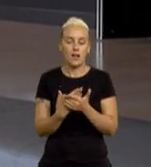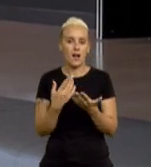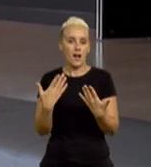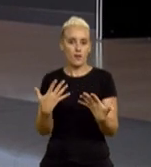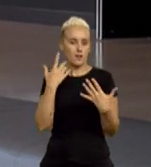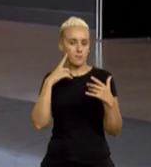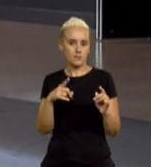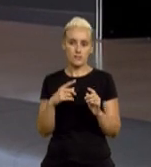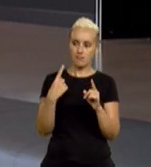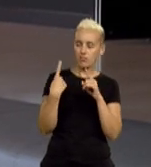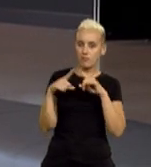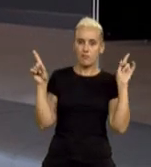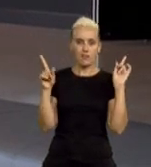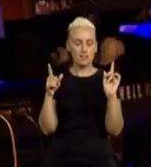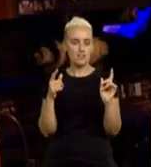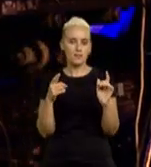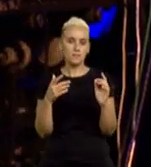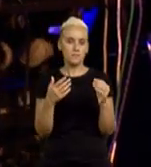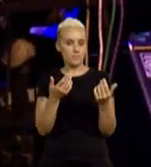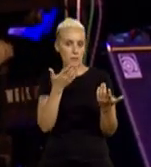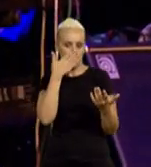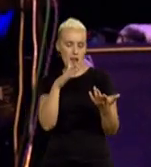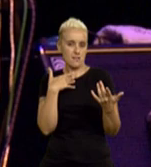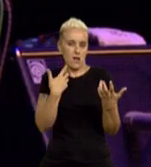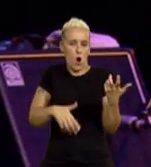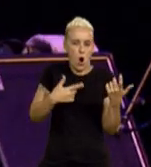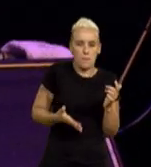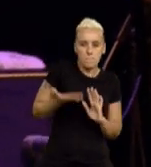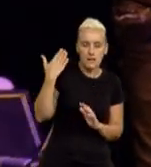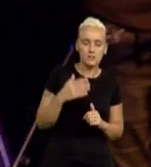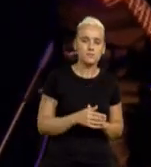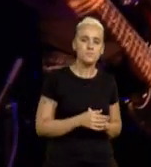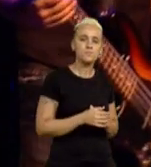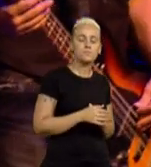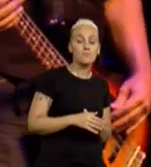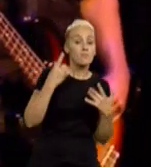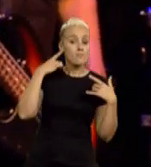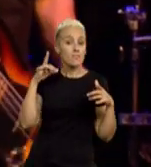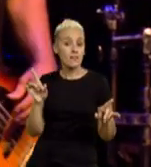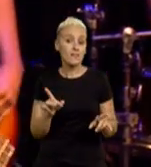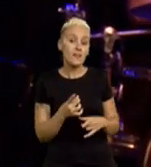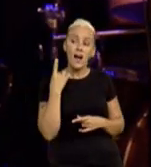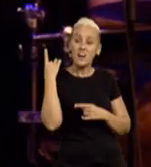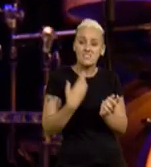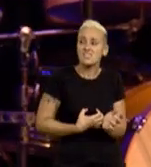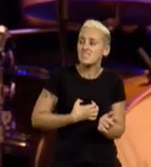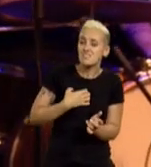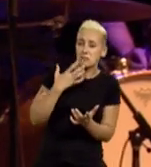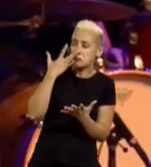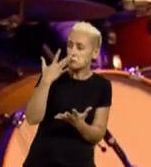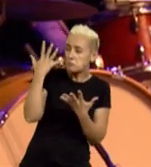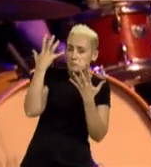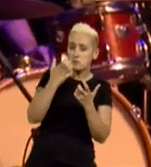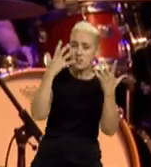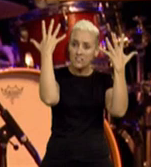mais direto, num formato muito mais direto, um bocado mais rock. The thin white sand of time that sometimes can be black, the sky and his glass